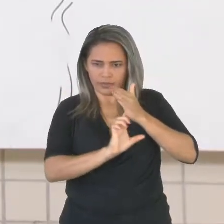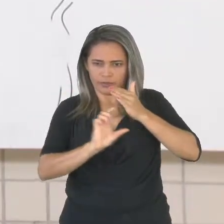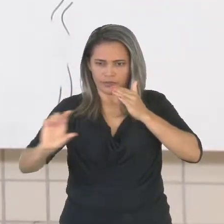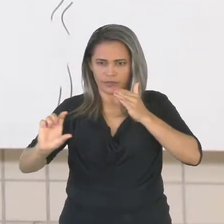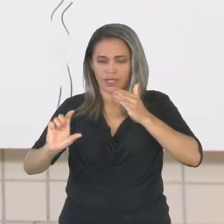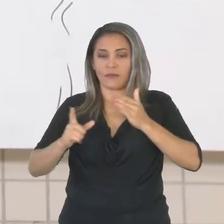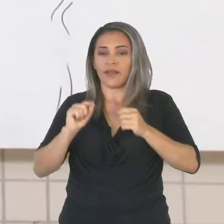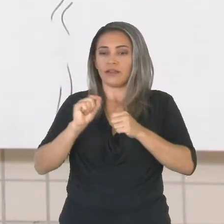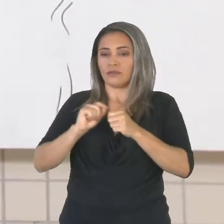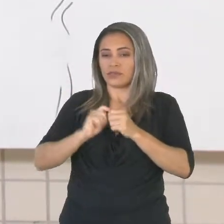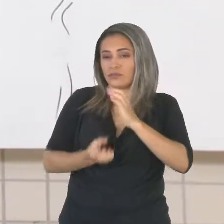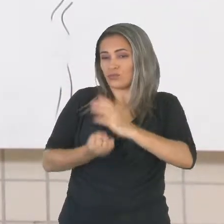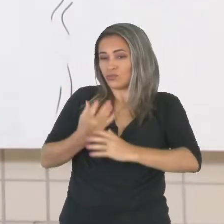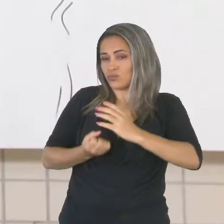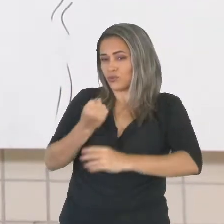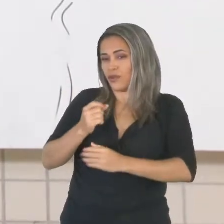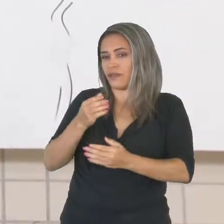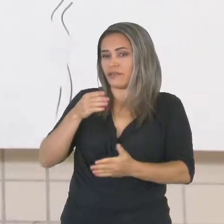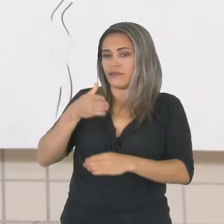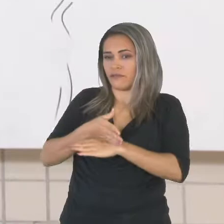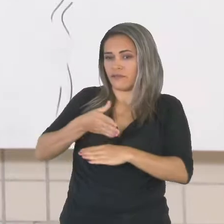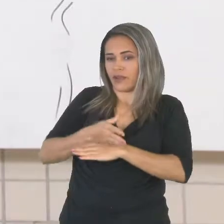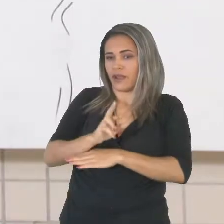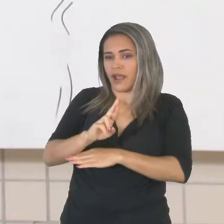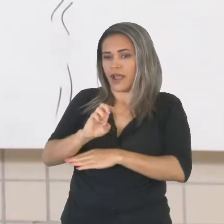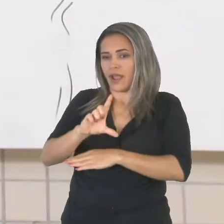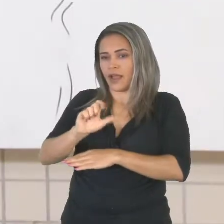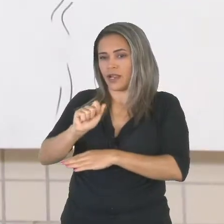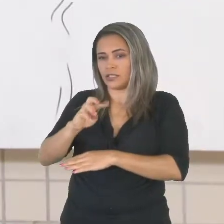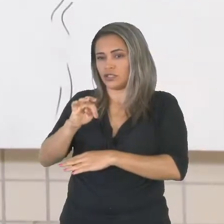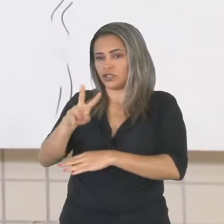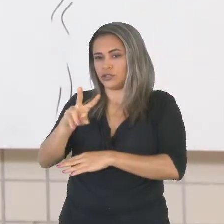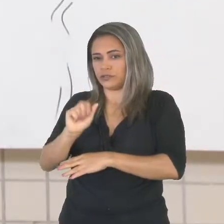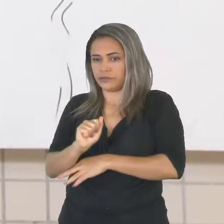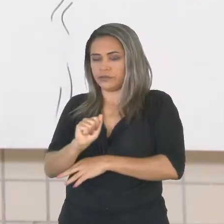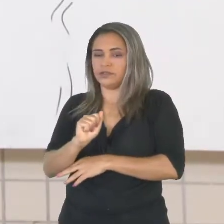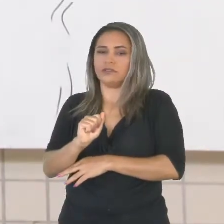a frequência relativa, eu vou pegar o total de FA